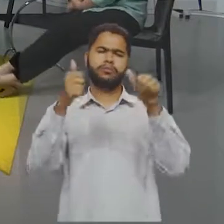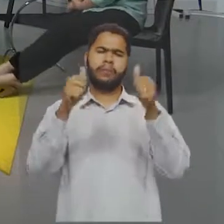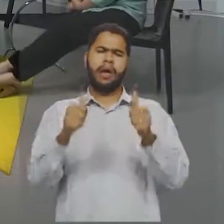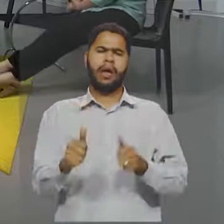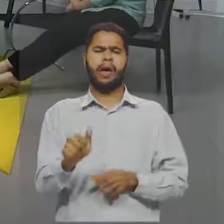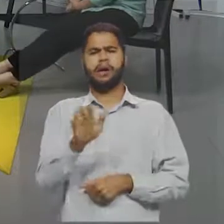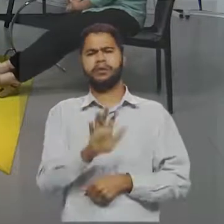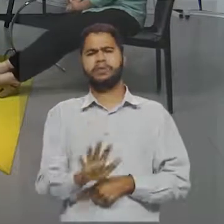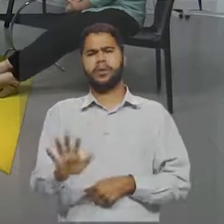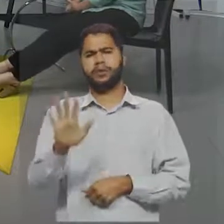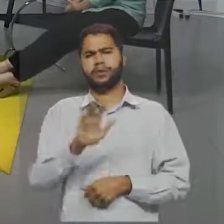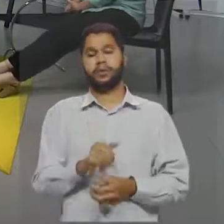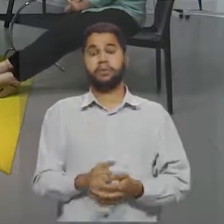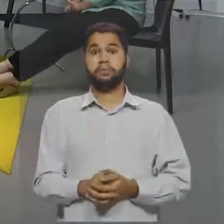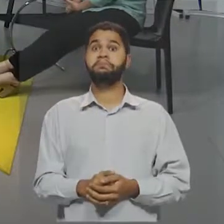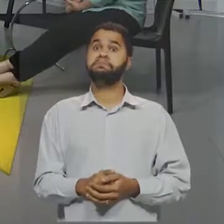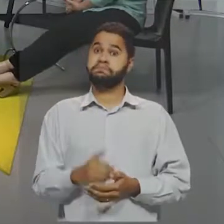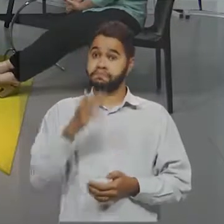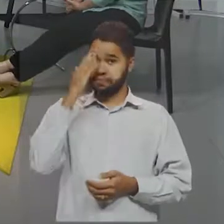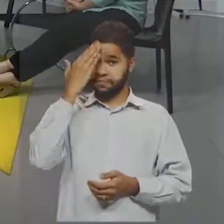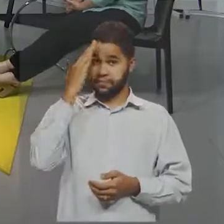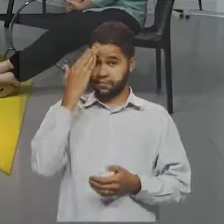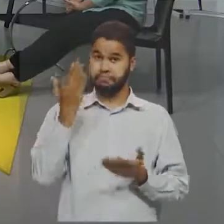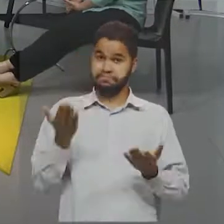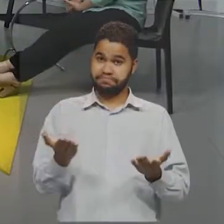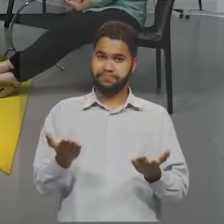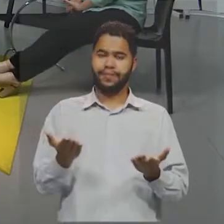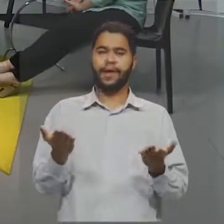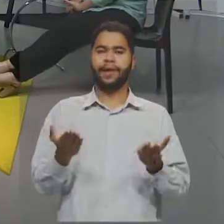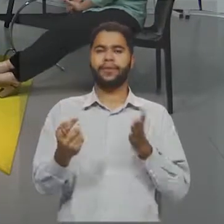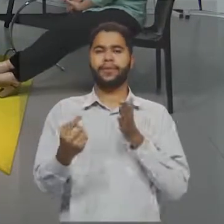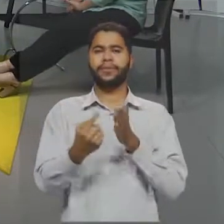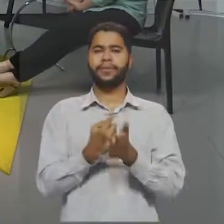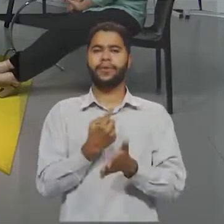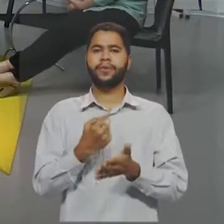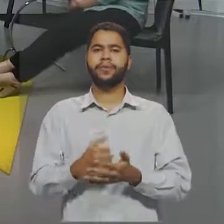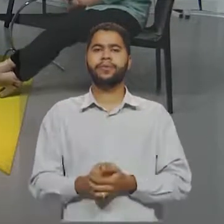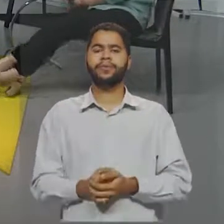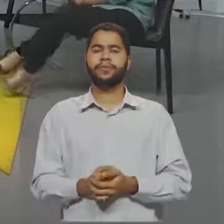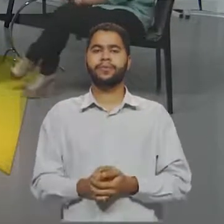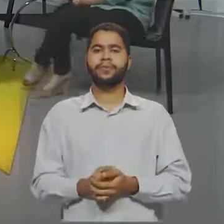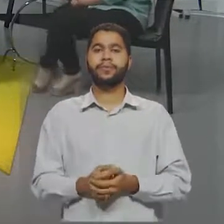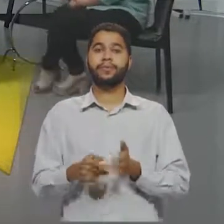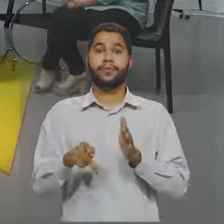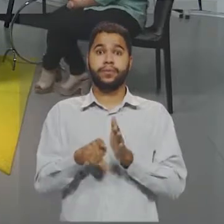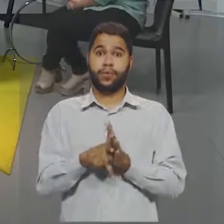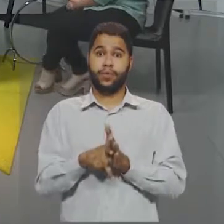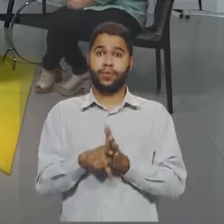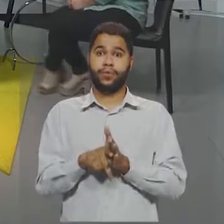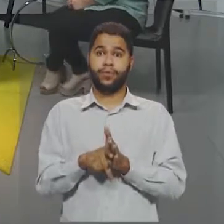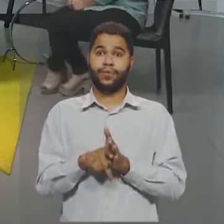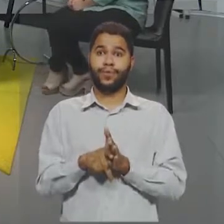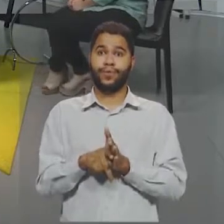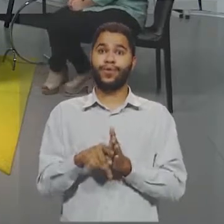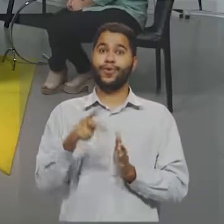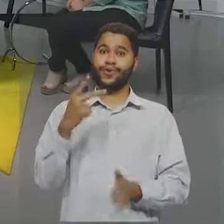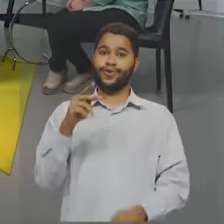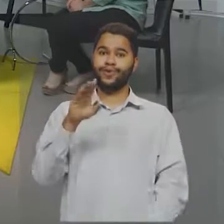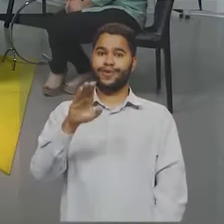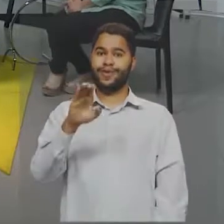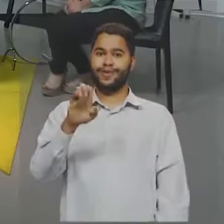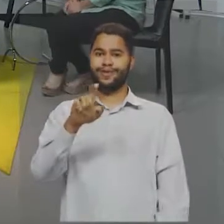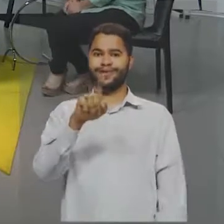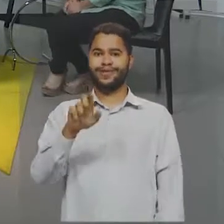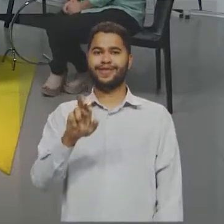espaciais. Entendido, né, Gabriele? Vamos para a próxima. Nossa próxima pergunta é do César, seu xará. Prova